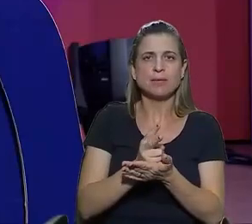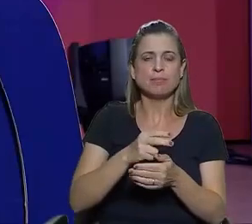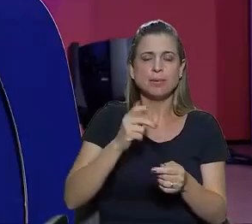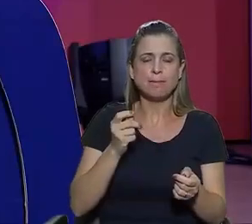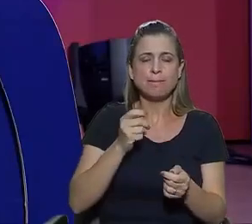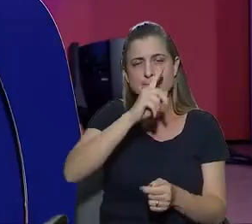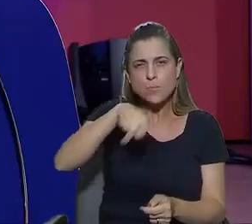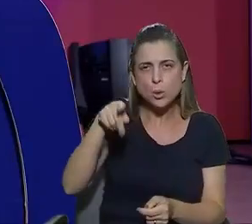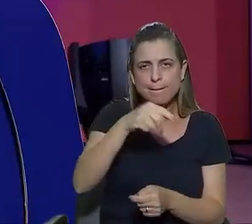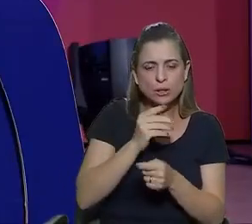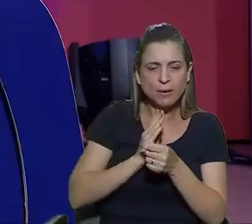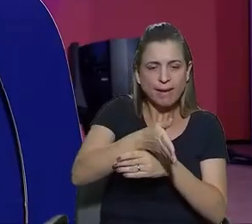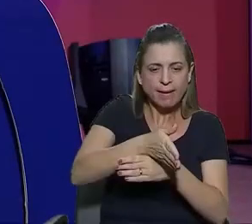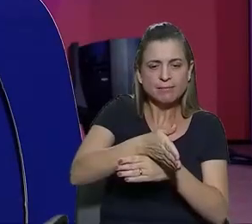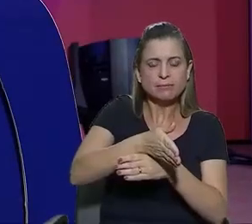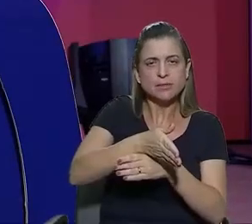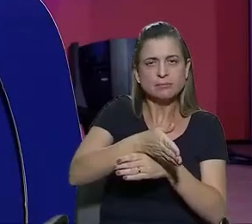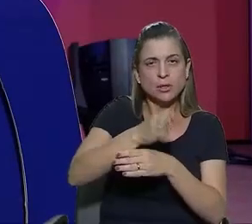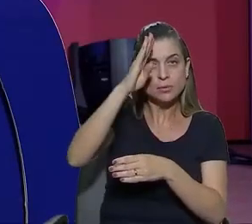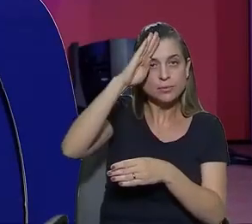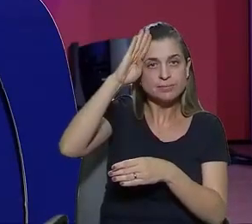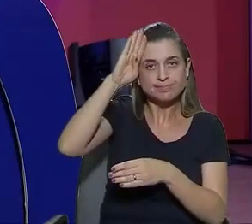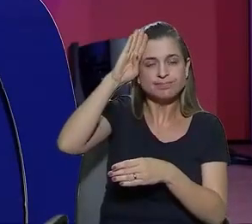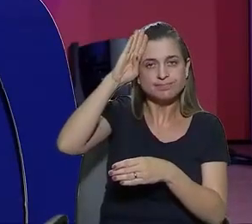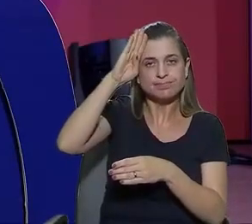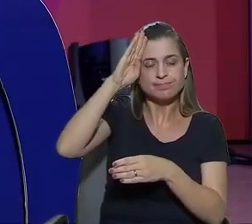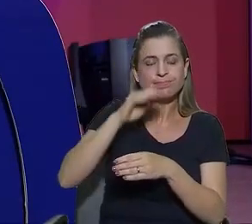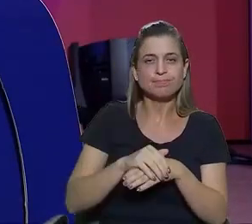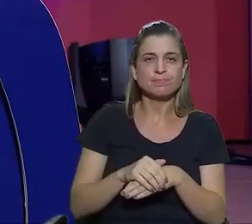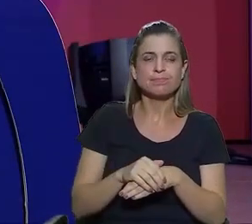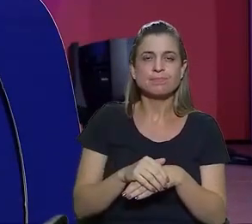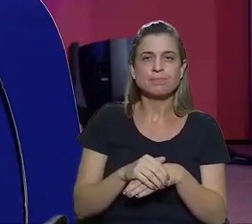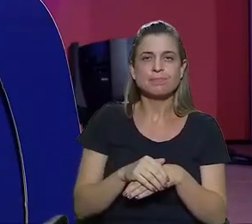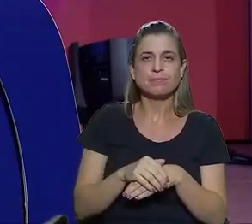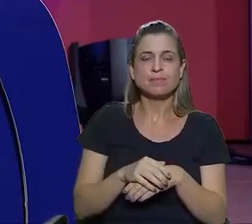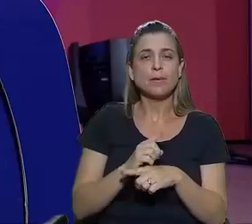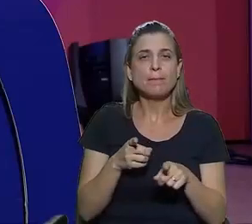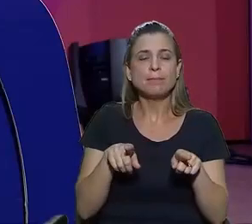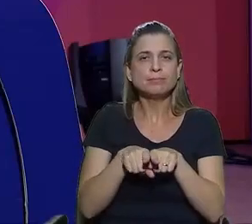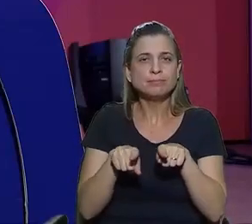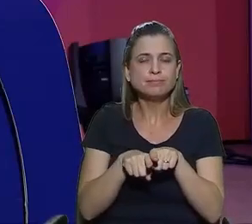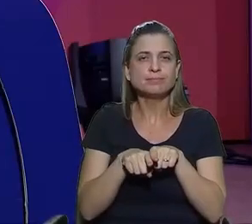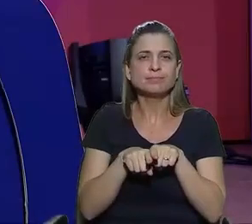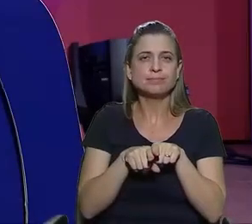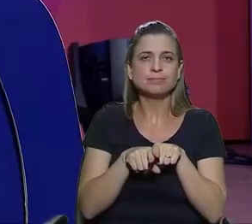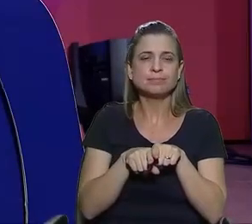Então, é a entrada desse sujeito negro nesse espaço. Mas é também